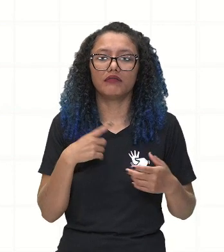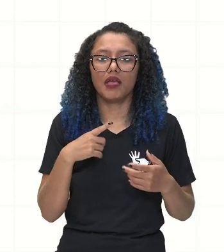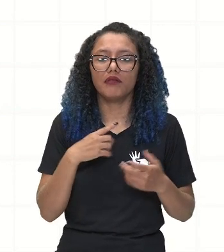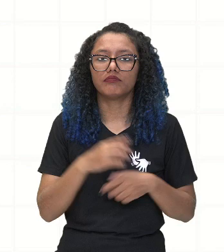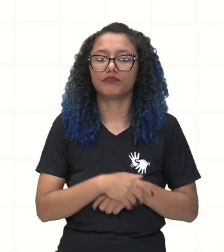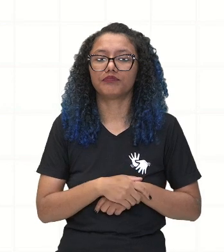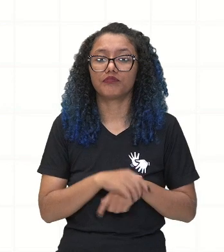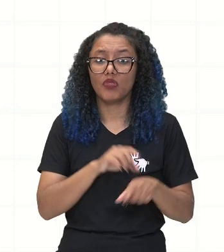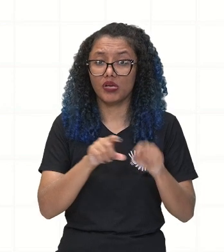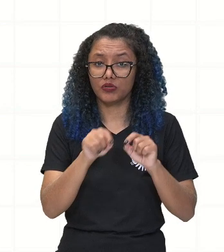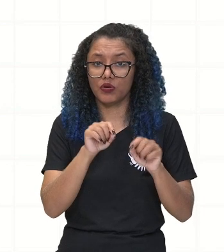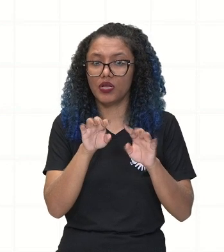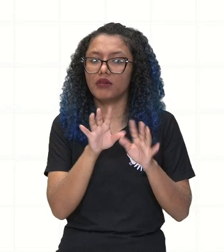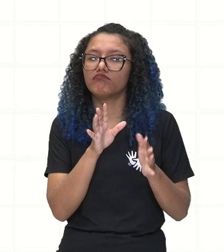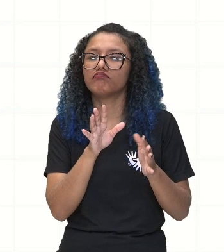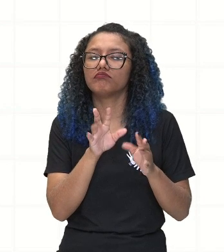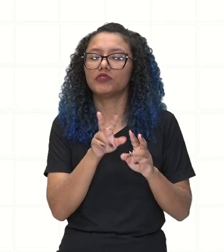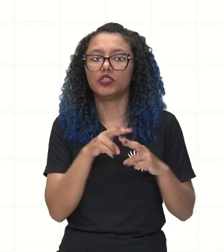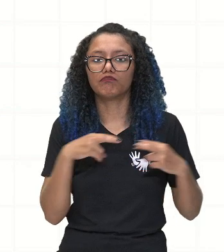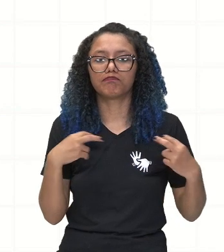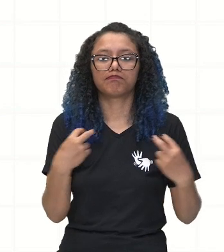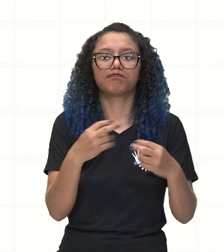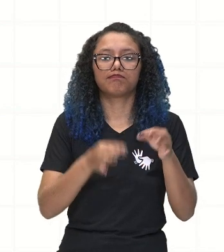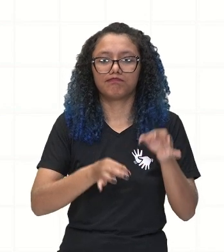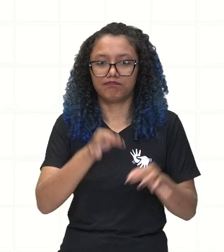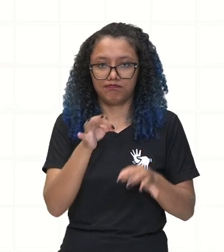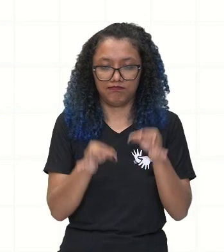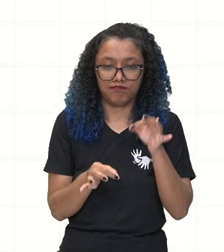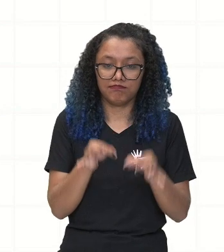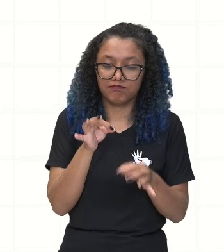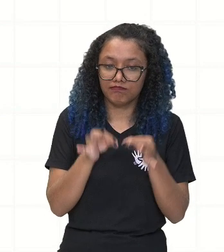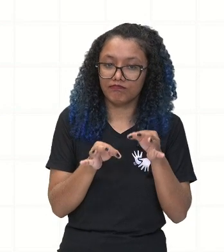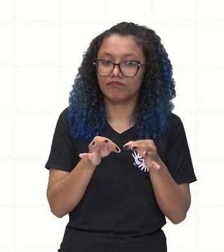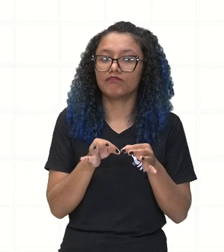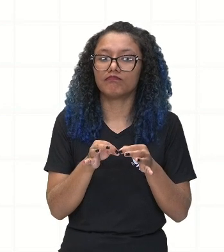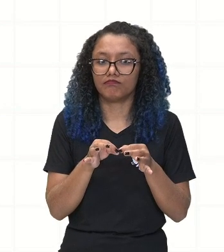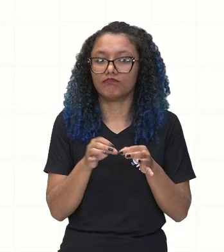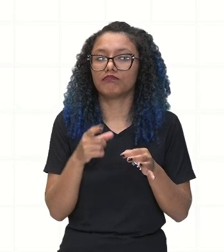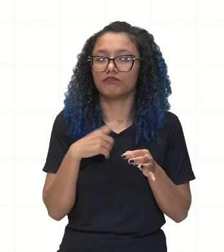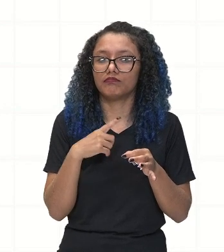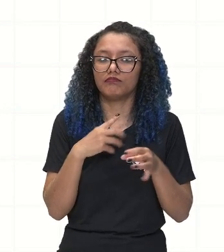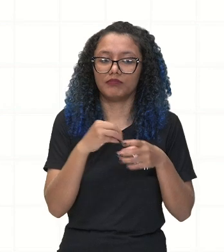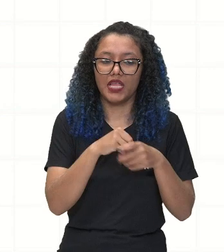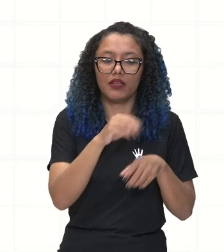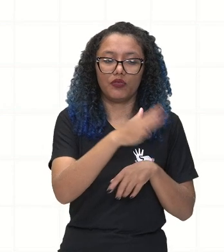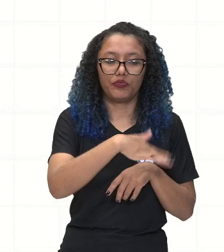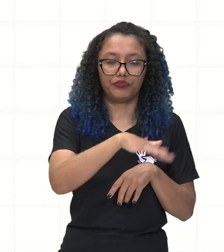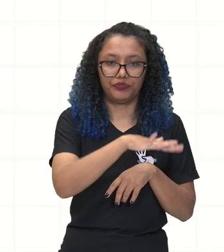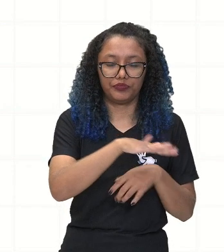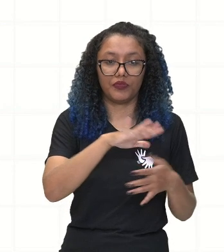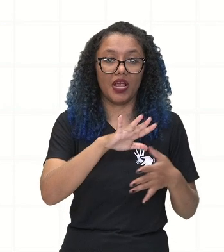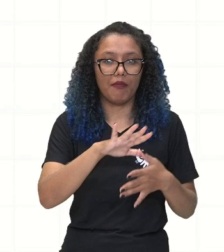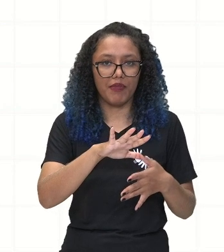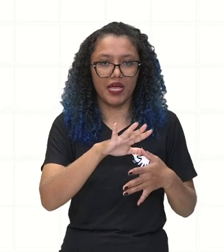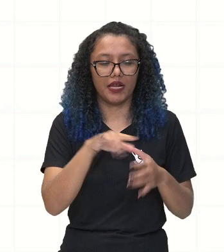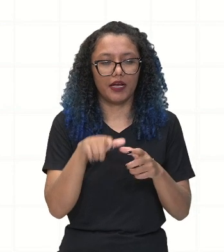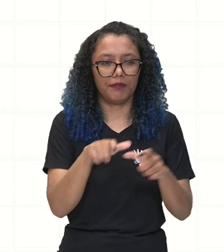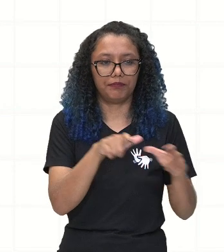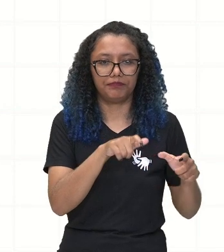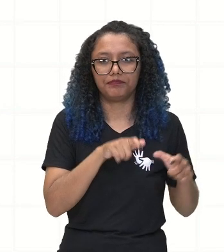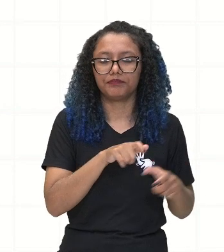das audiências, que eram tribunais de justiça nos vice-reinados. Então, essas